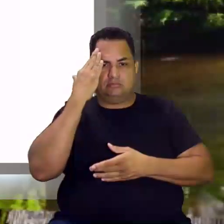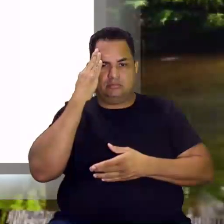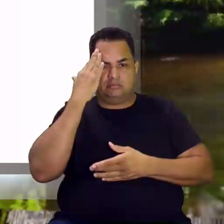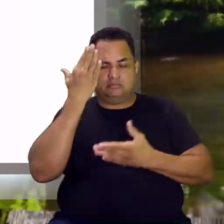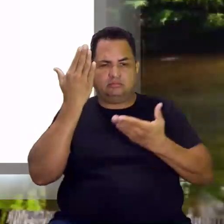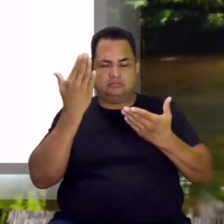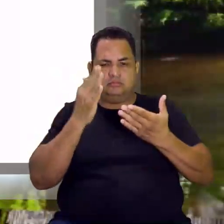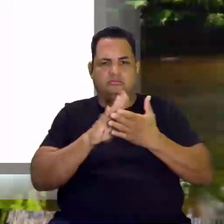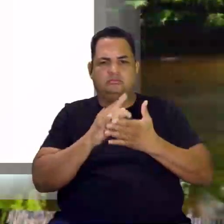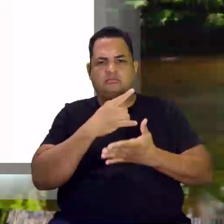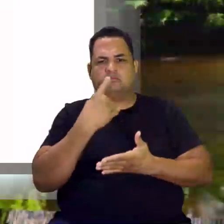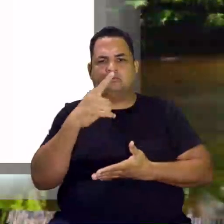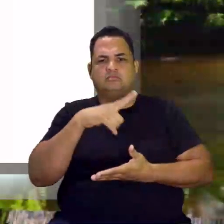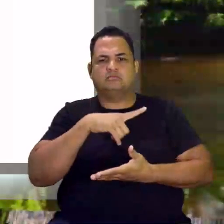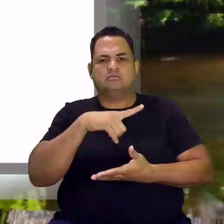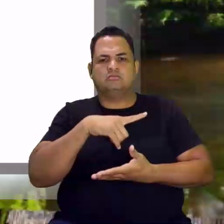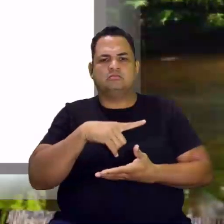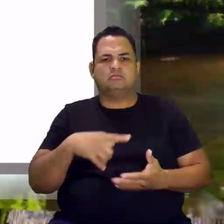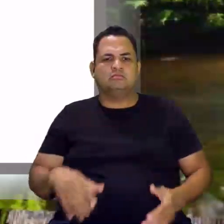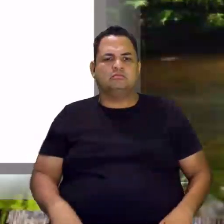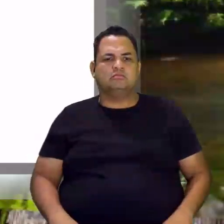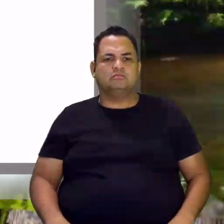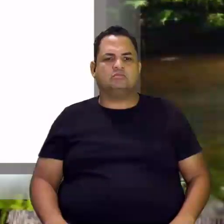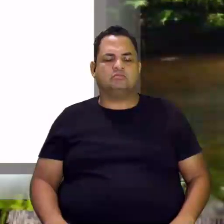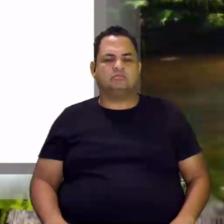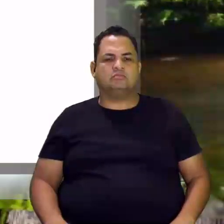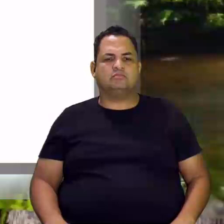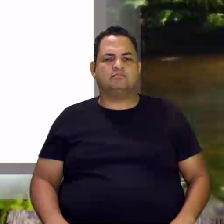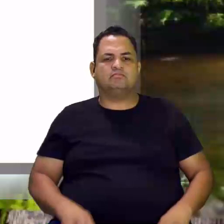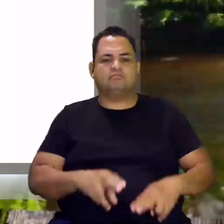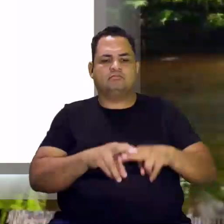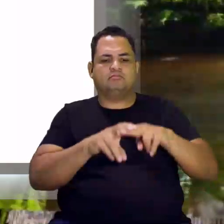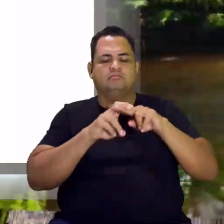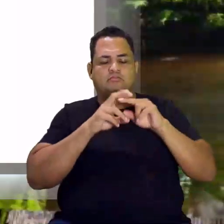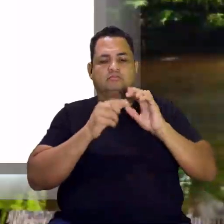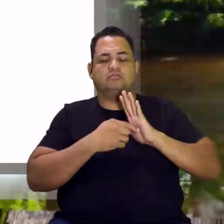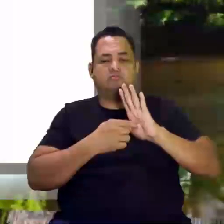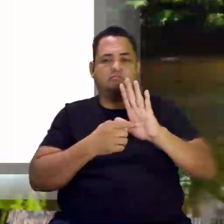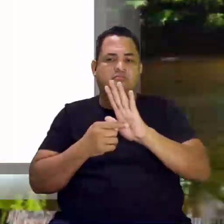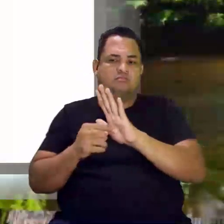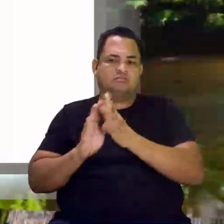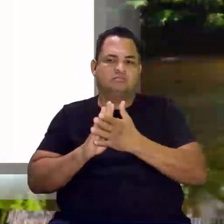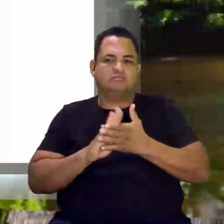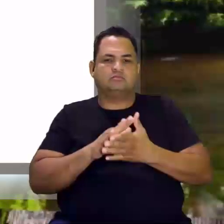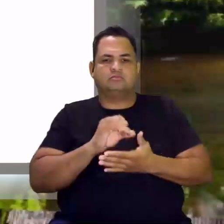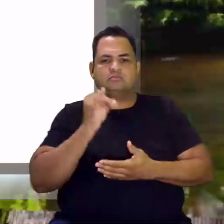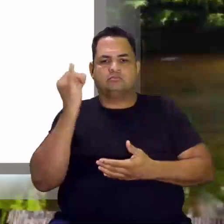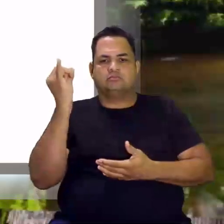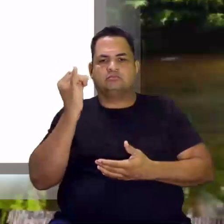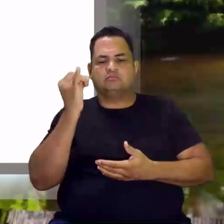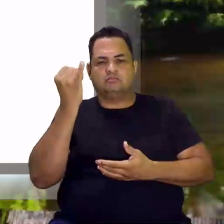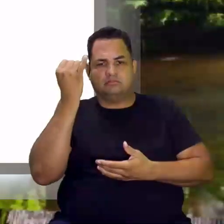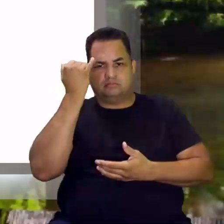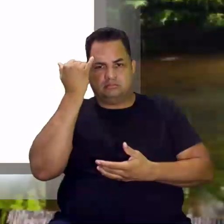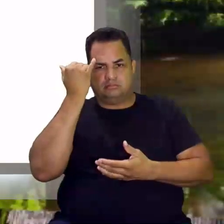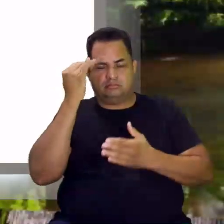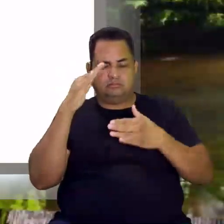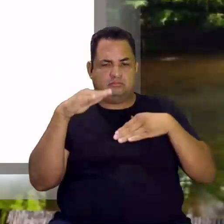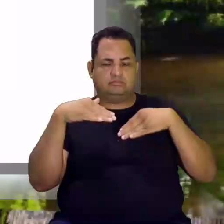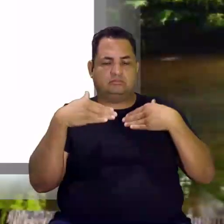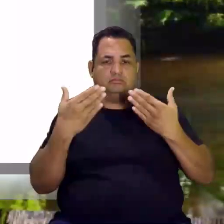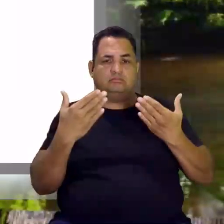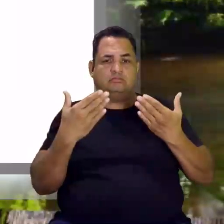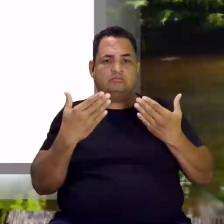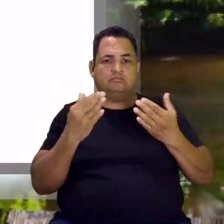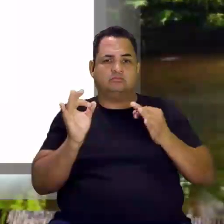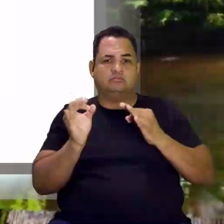vai perceber uma coisa, tá? Por isso que a gente vai trazendo essas informações. Que como eles viam